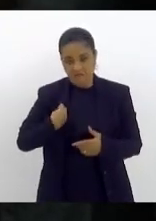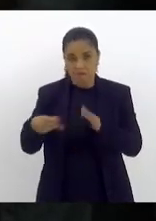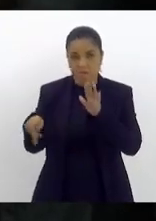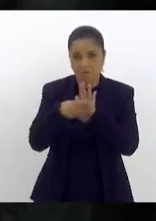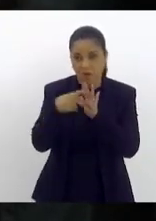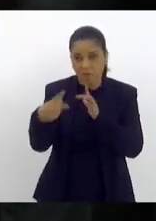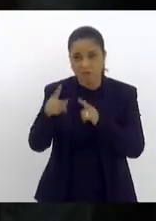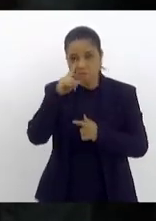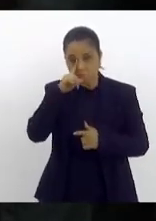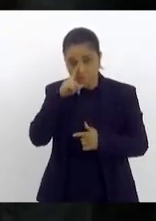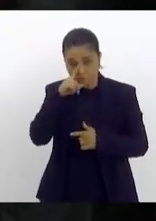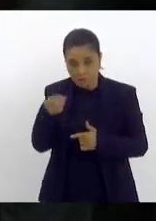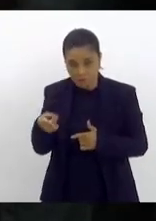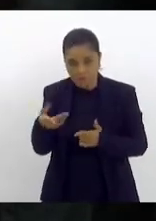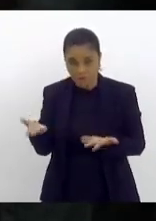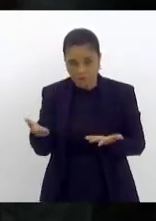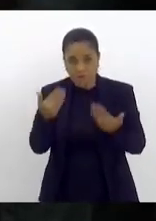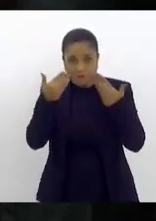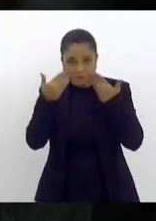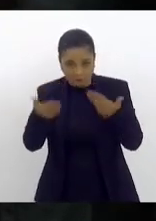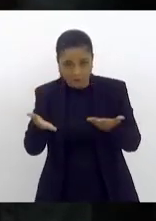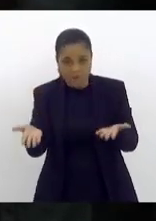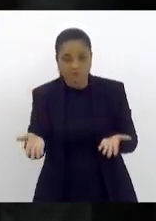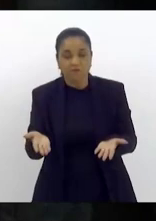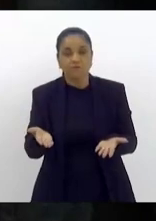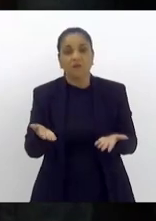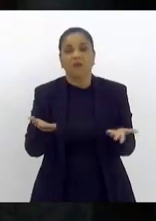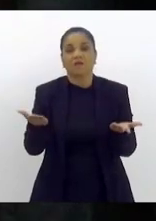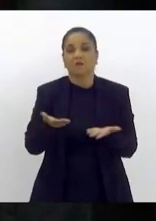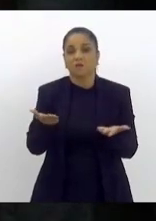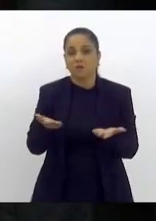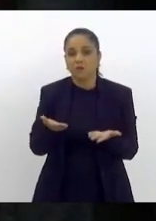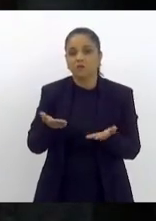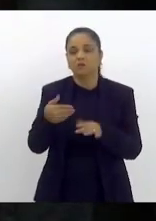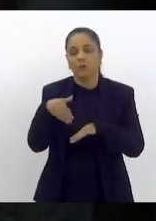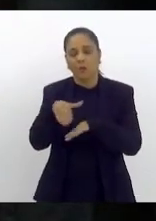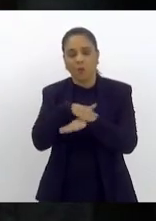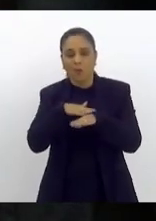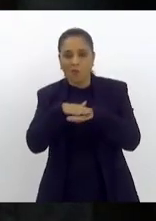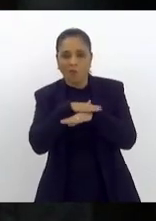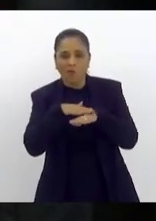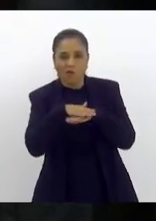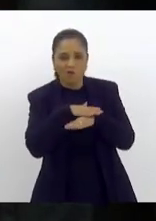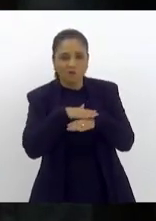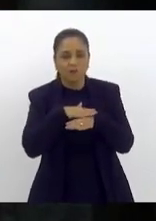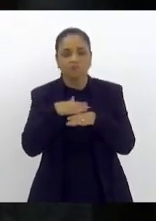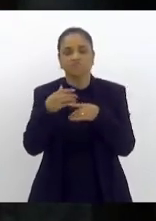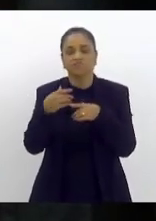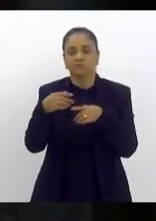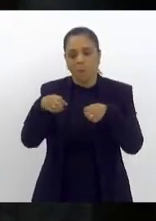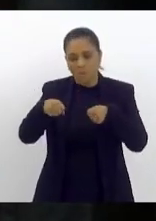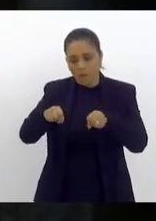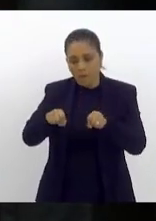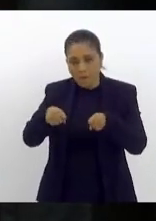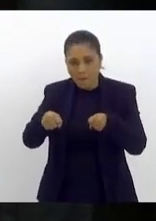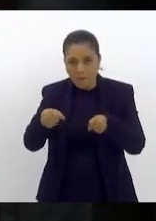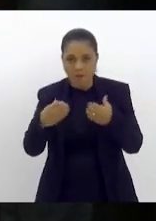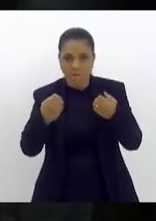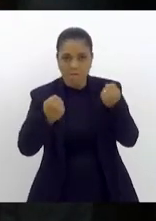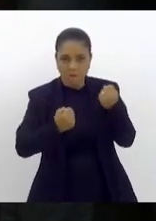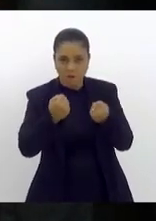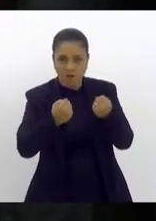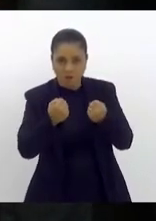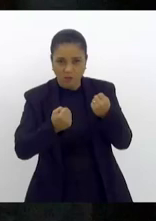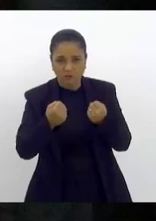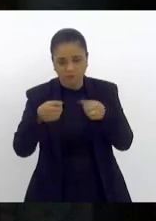Medido isso, eu tenho aqui feito algumas conversas com os mototaxistas, e a gente vem se deparando